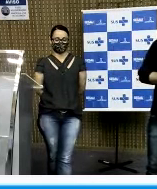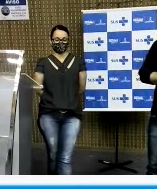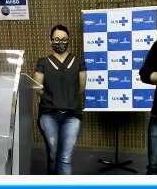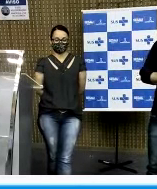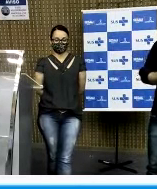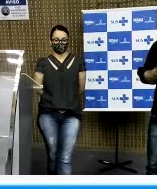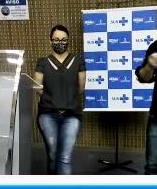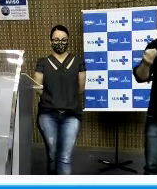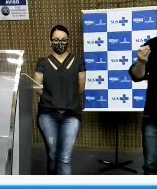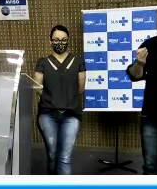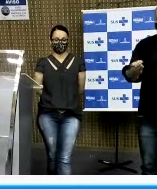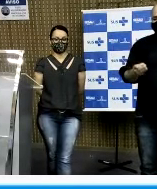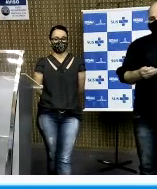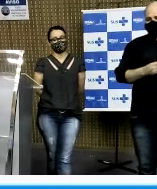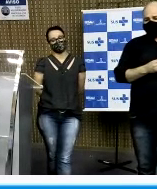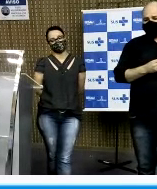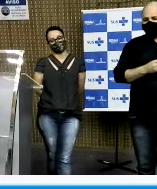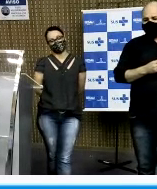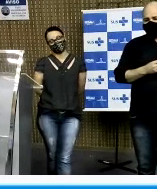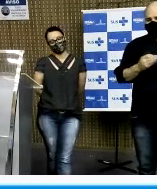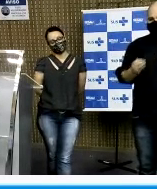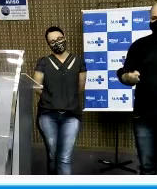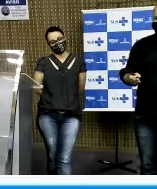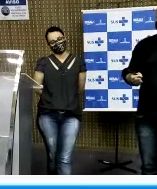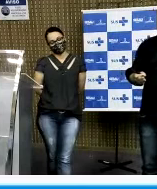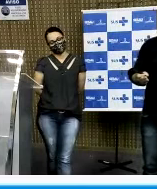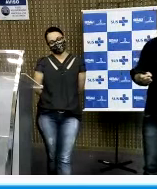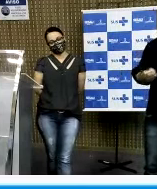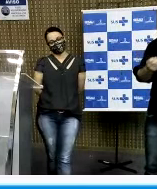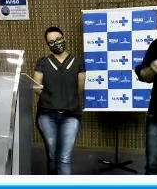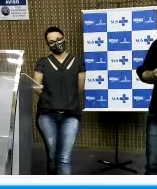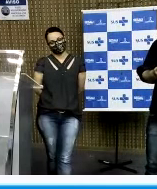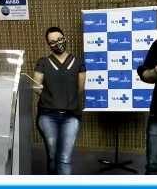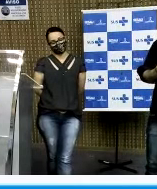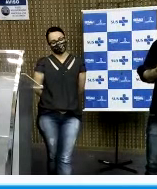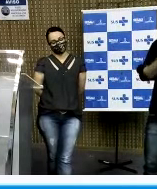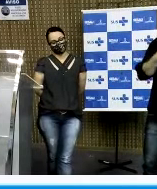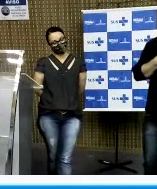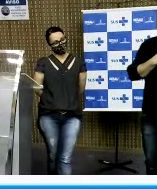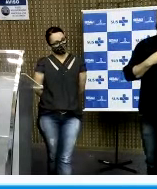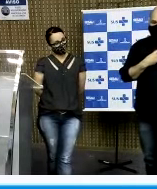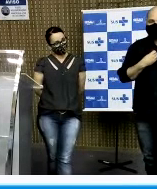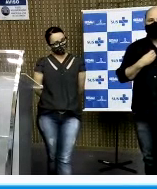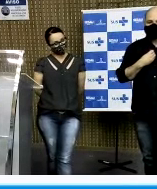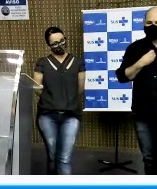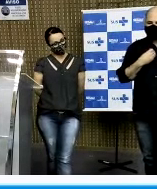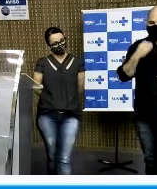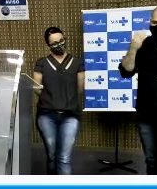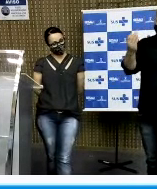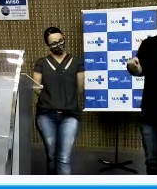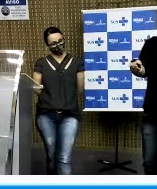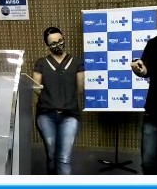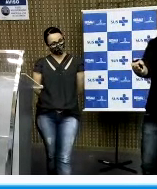casos excepcionais. O atendimento domiciliar pelo profissional de serviço social também me agradou bastante e também já fiquei triste ao mesmo